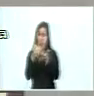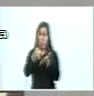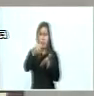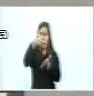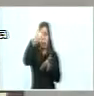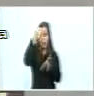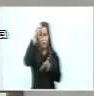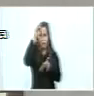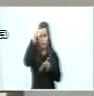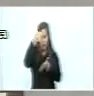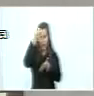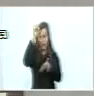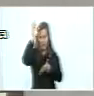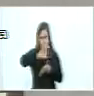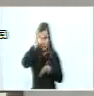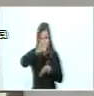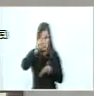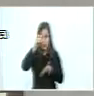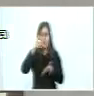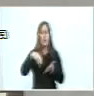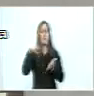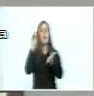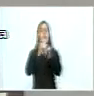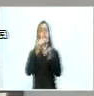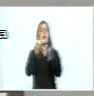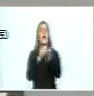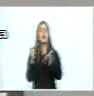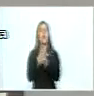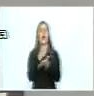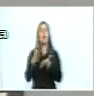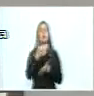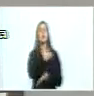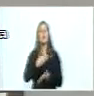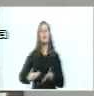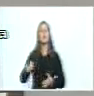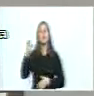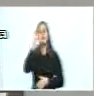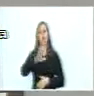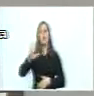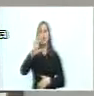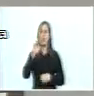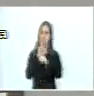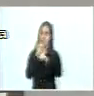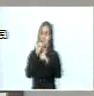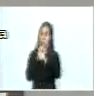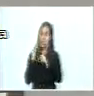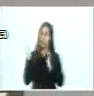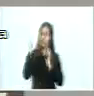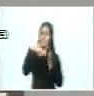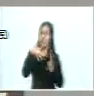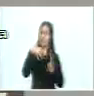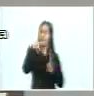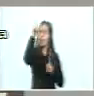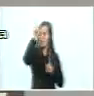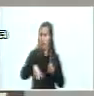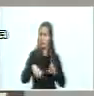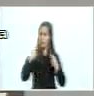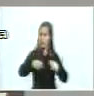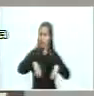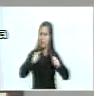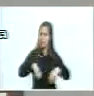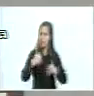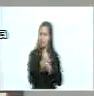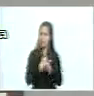né? Como faltam ainda alguns também do governo estadual. E eu espero que cheguem, porque as pessoas realmente estão precisando